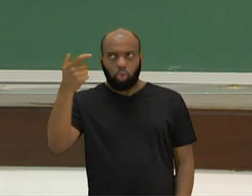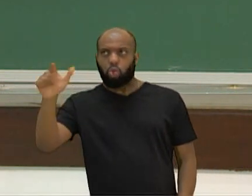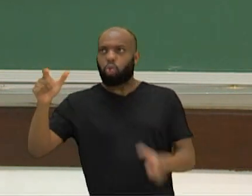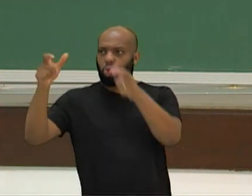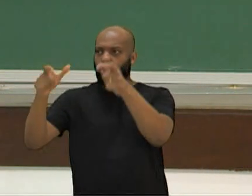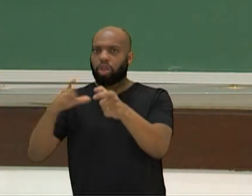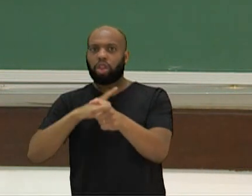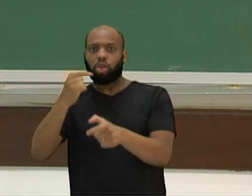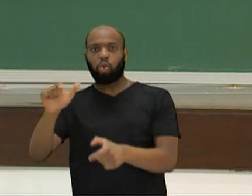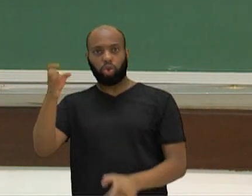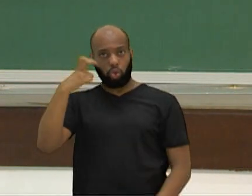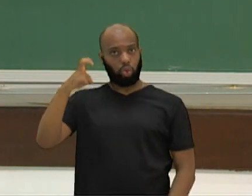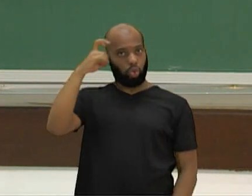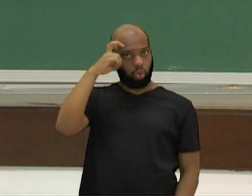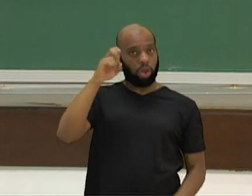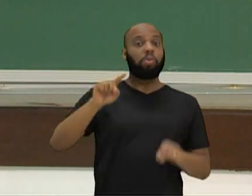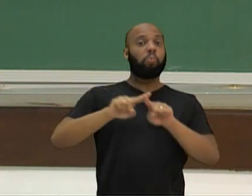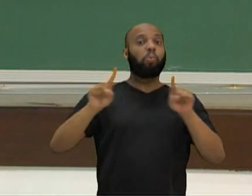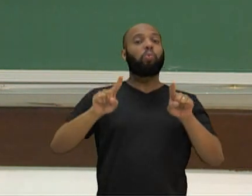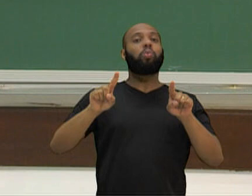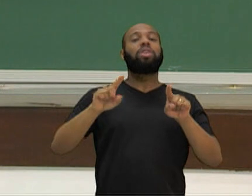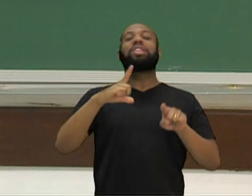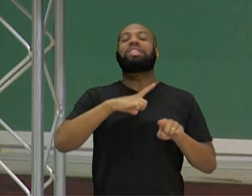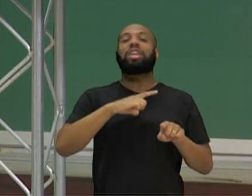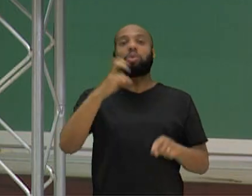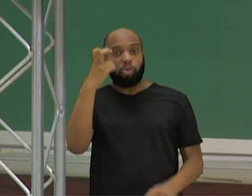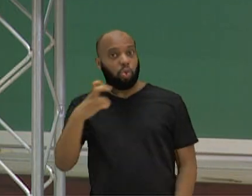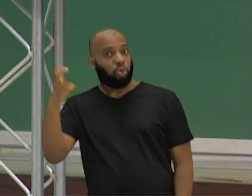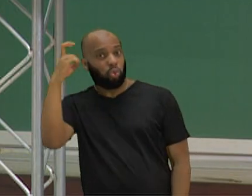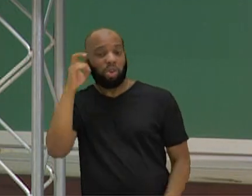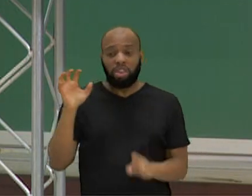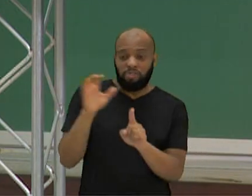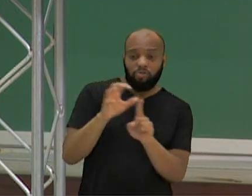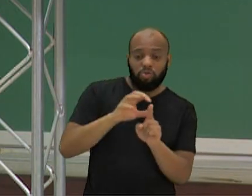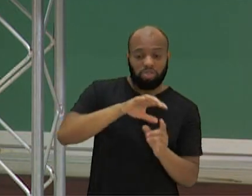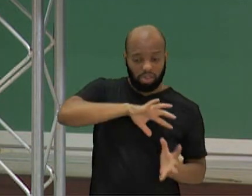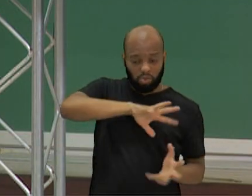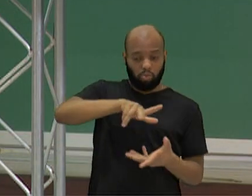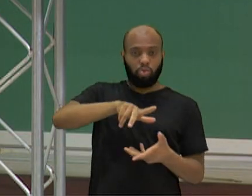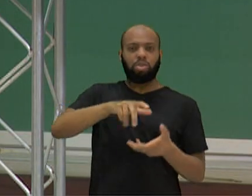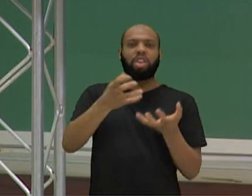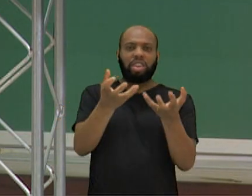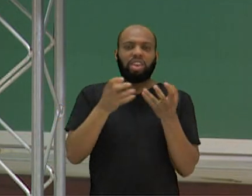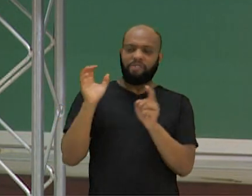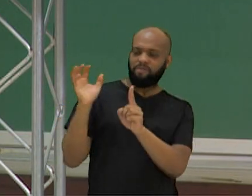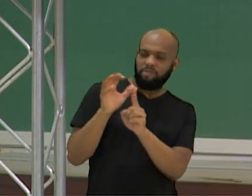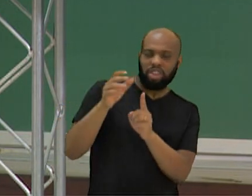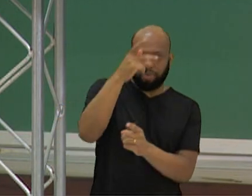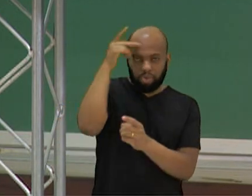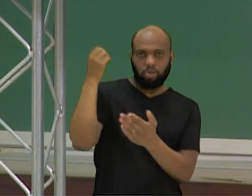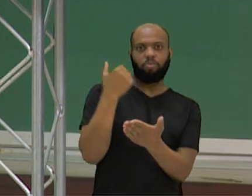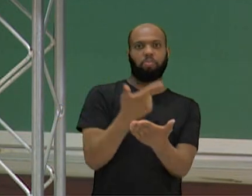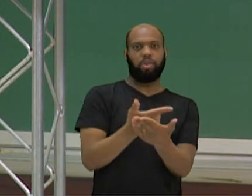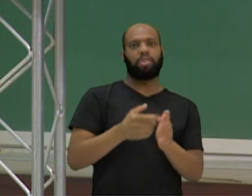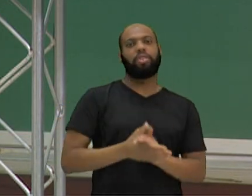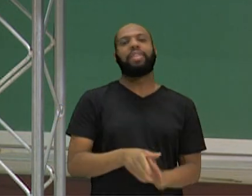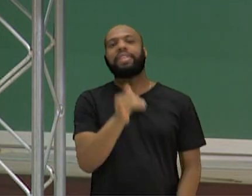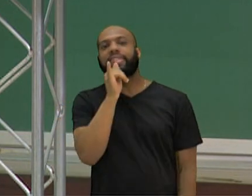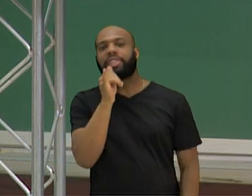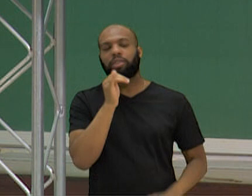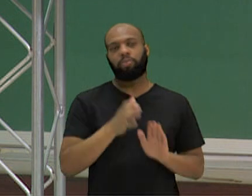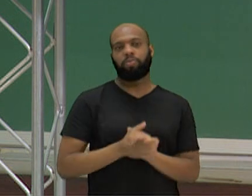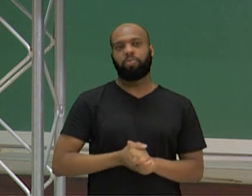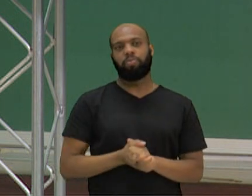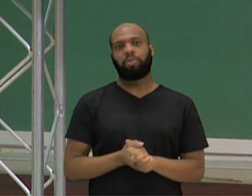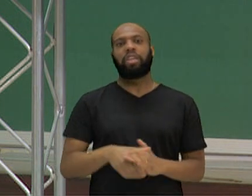porque tem uma cultura produzida pelo mercado, que é produzida para todo mundo comprar, né? Então, por exemplo,